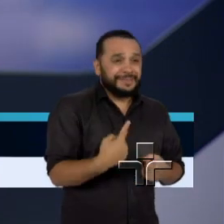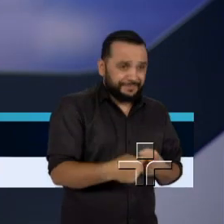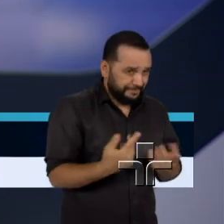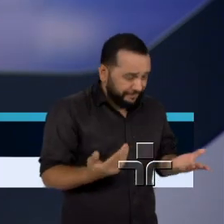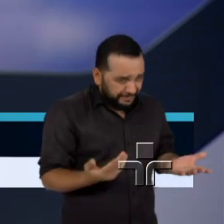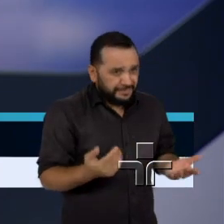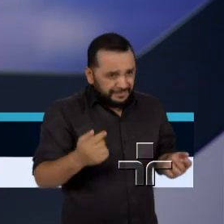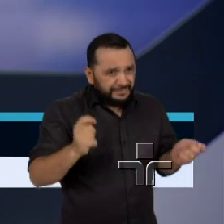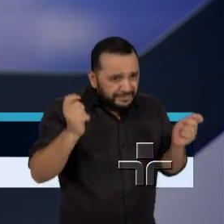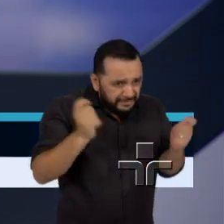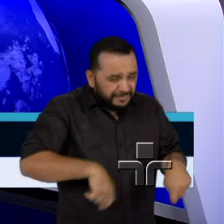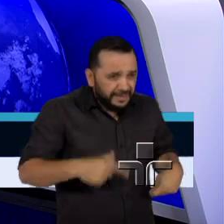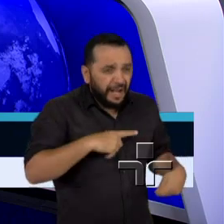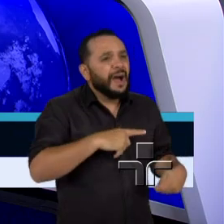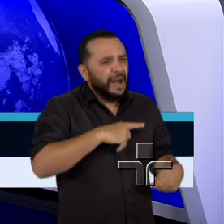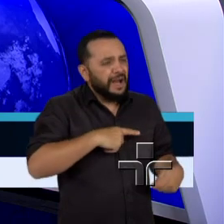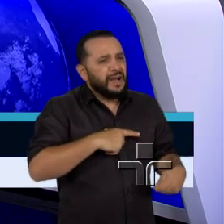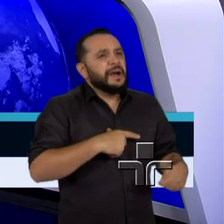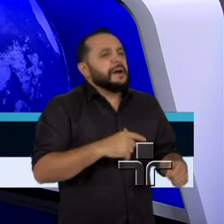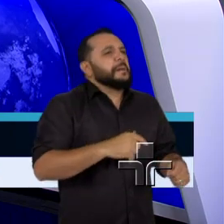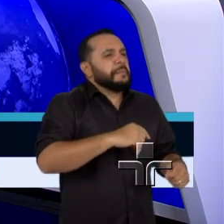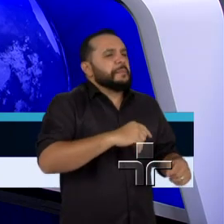gente buscar o desenvolvimento